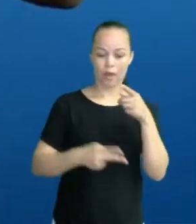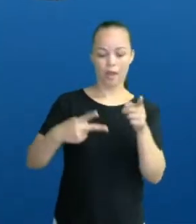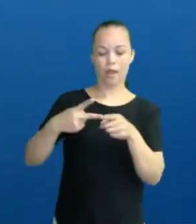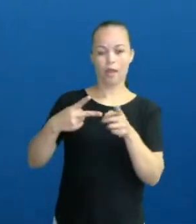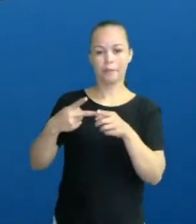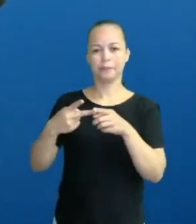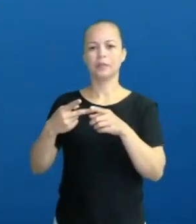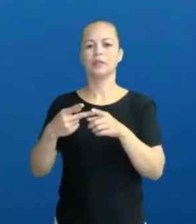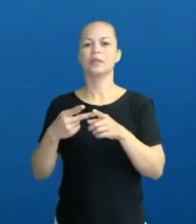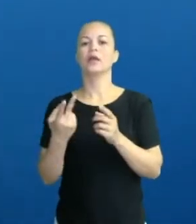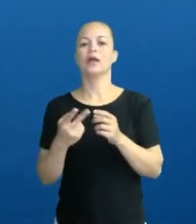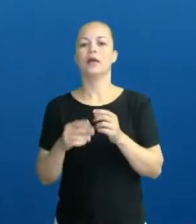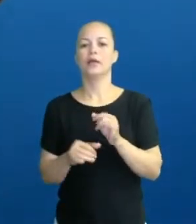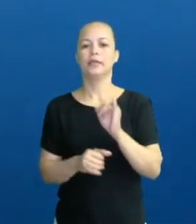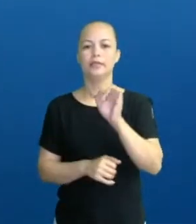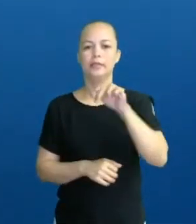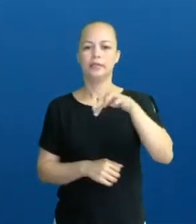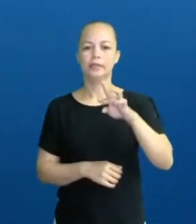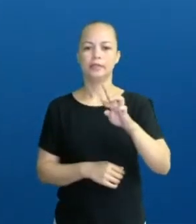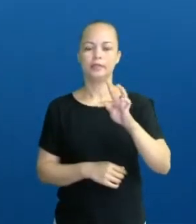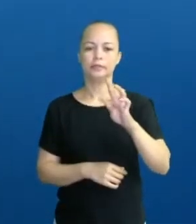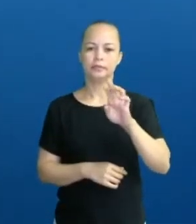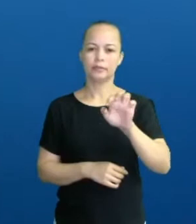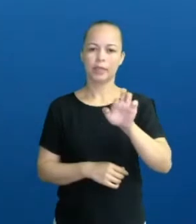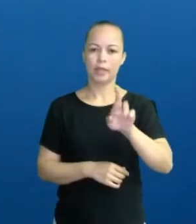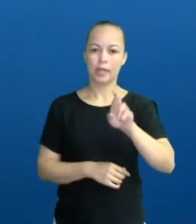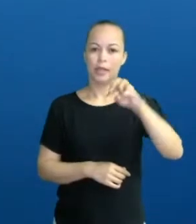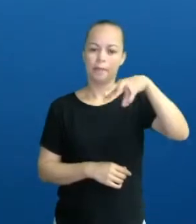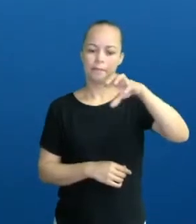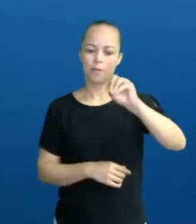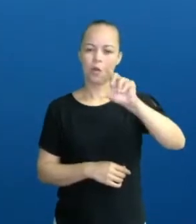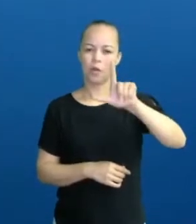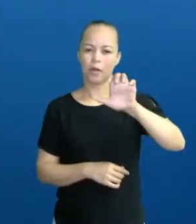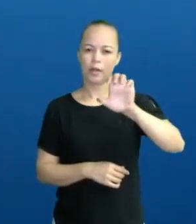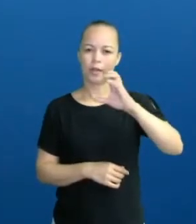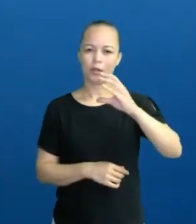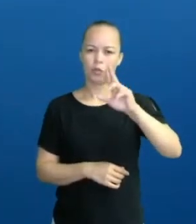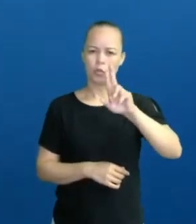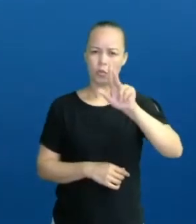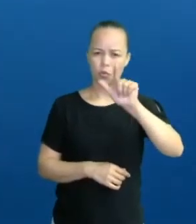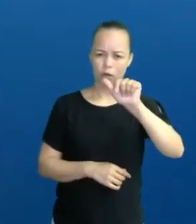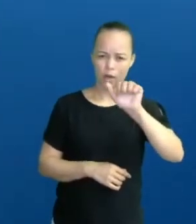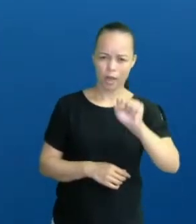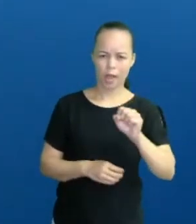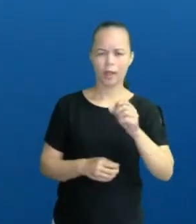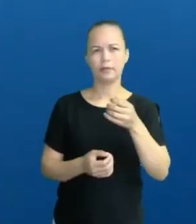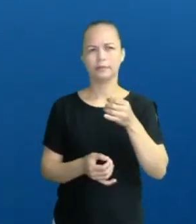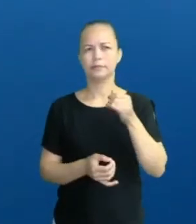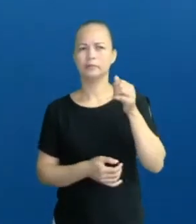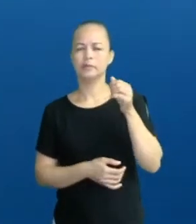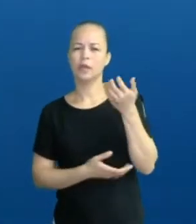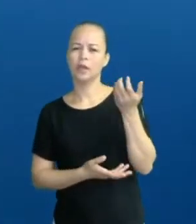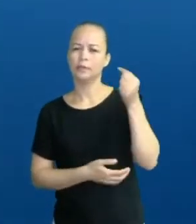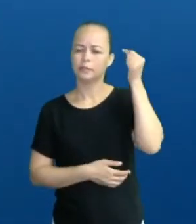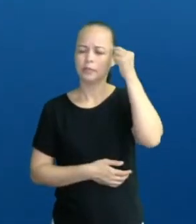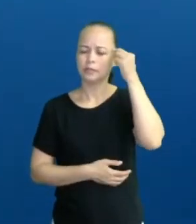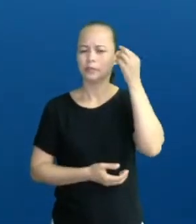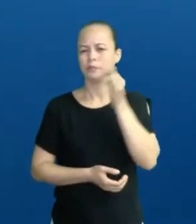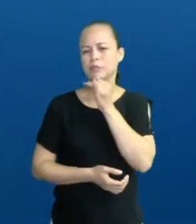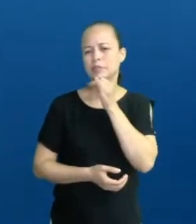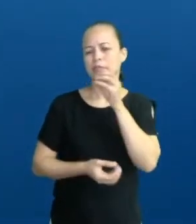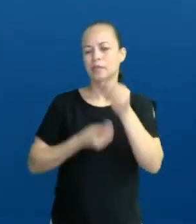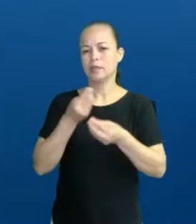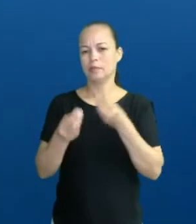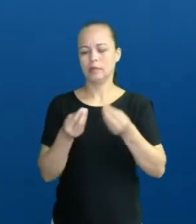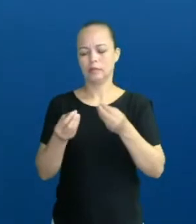Então, moléculas estão se ligando. Então, imagina que a minha mãozinha aqui, ela é uma molécula. Imagina que está ocorrendo aqui transformação dentro